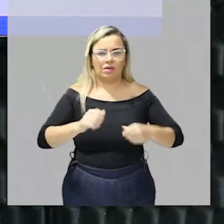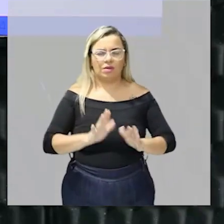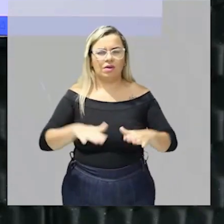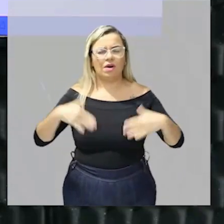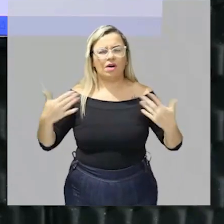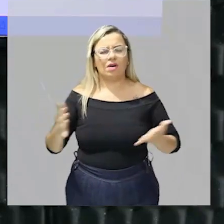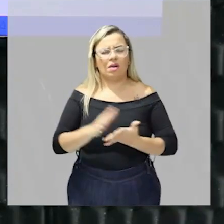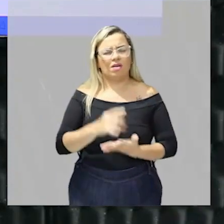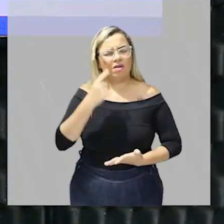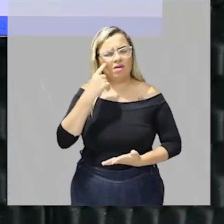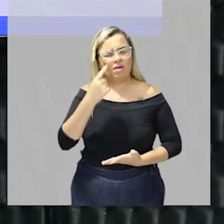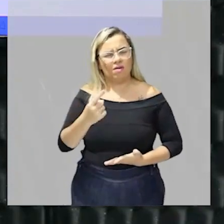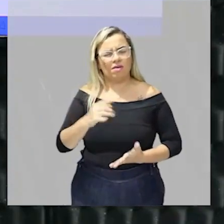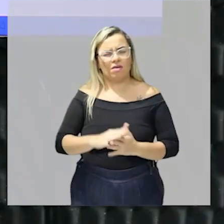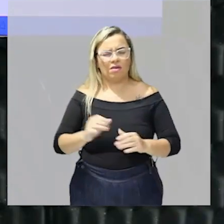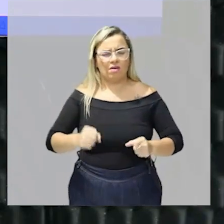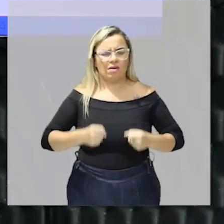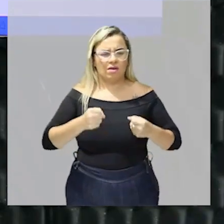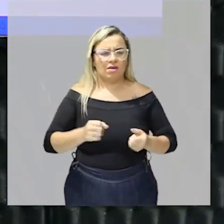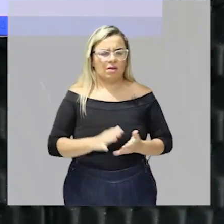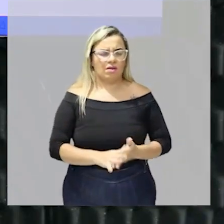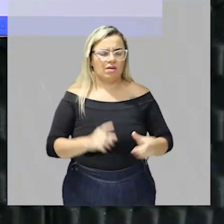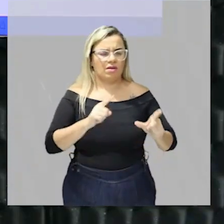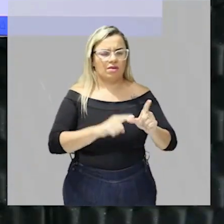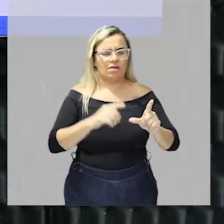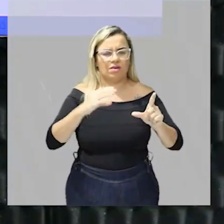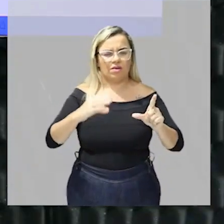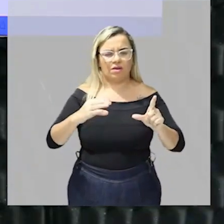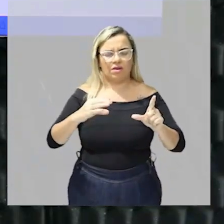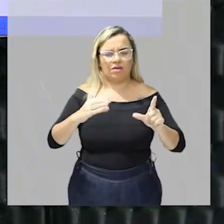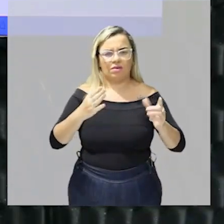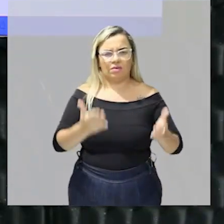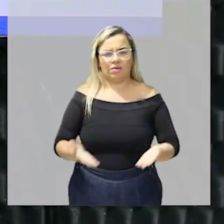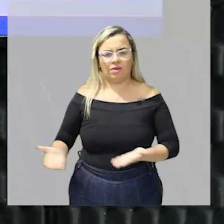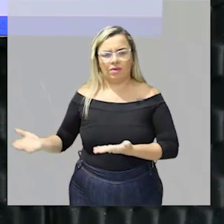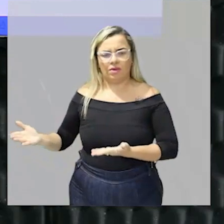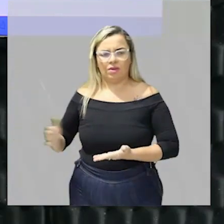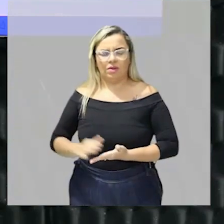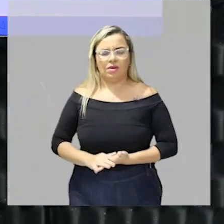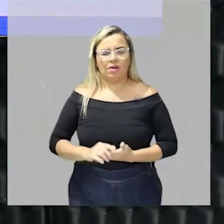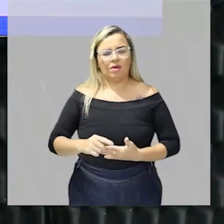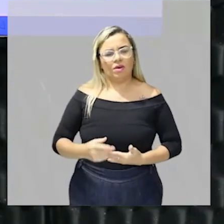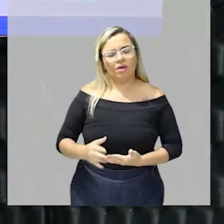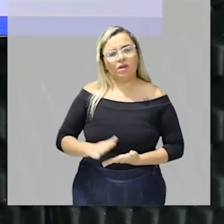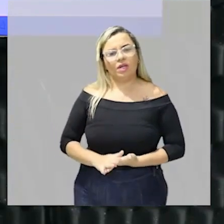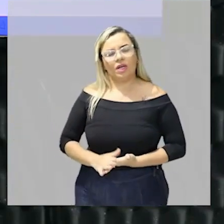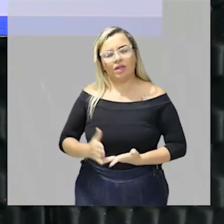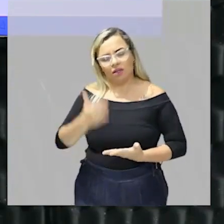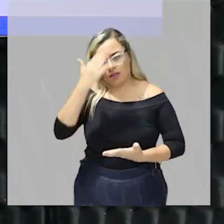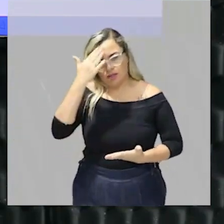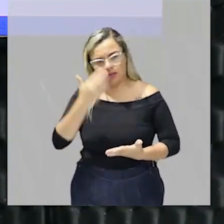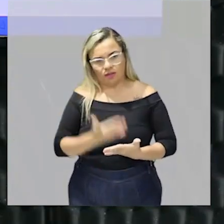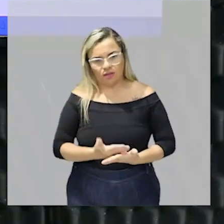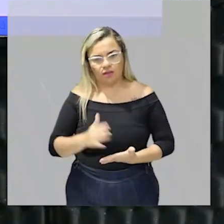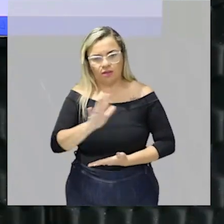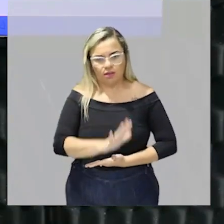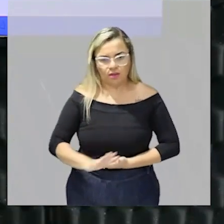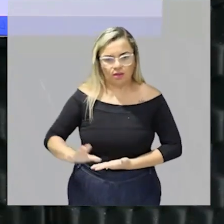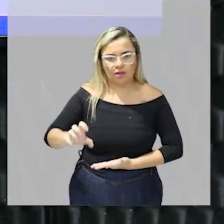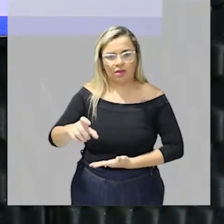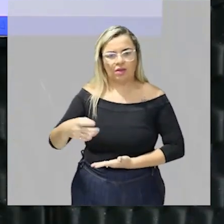por exemplo, para a letra C de casa. Né? Postulava, defendia o nacionalismo extremado,